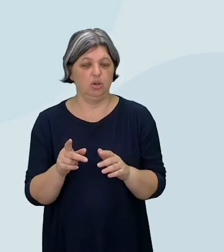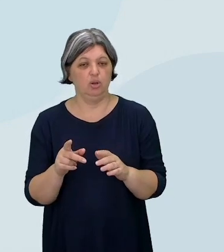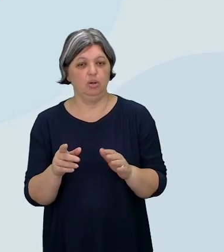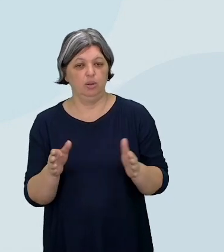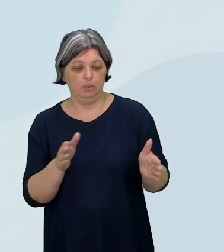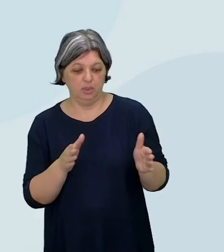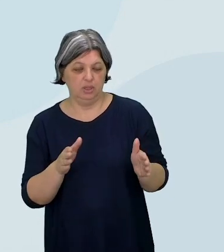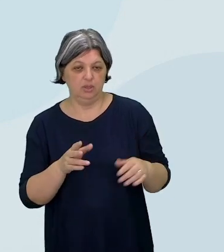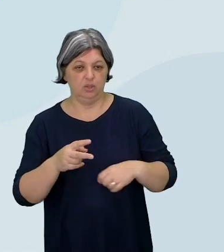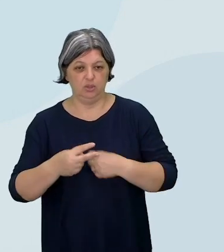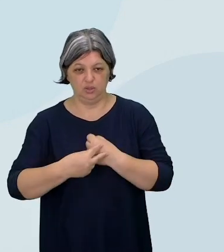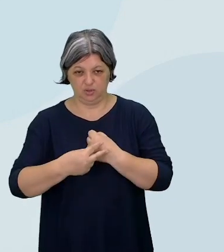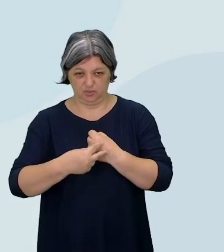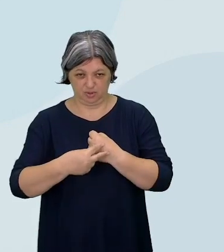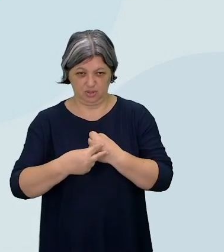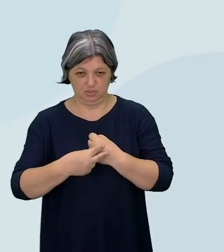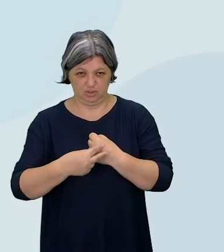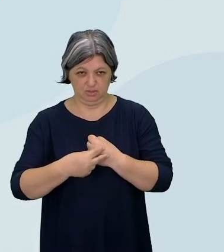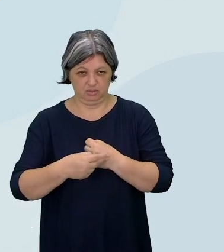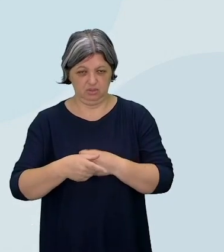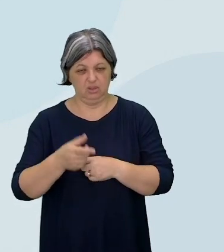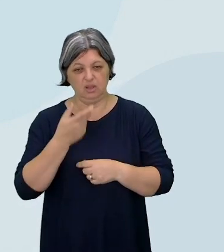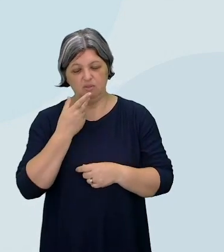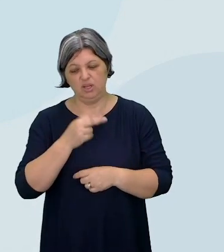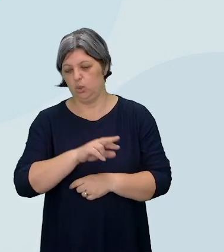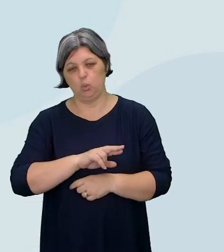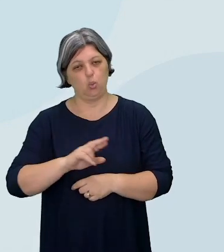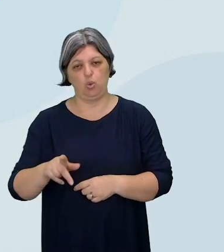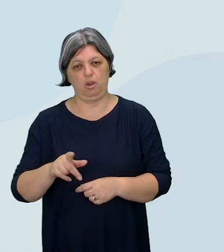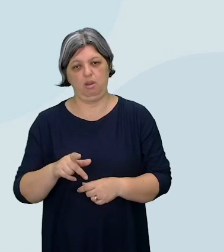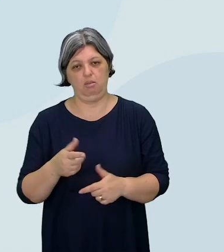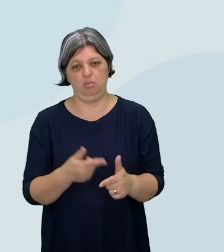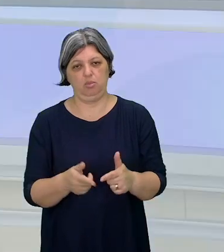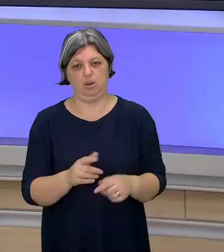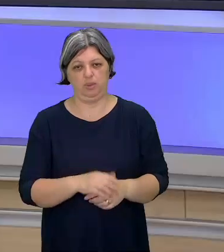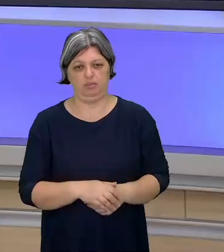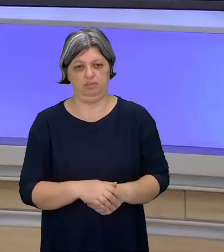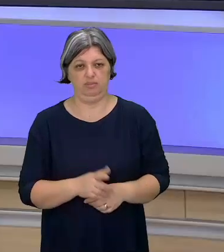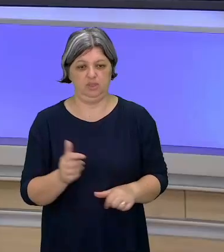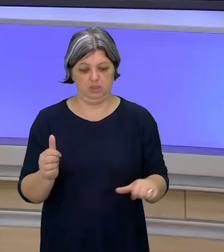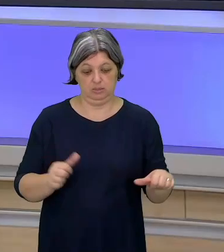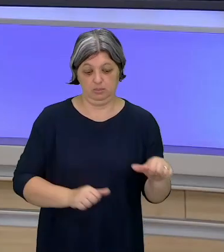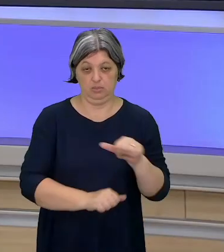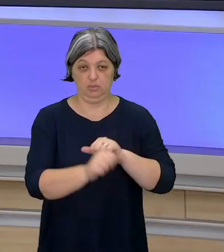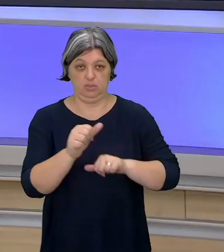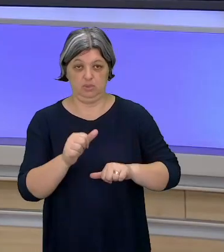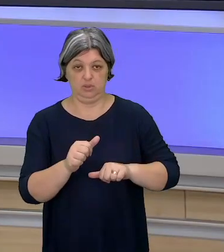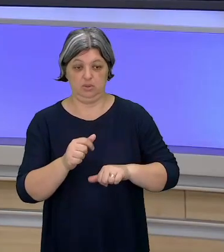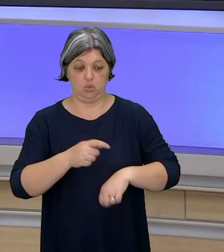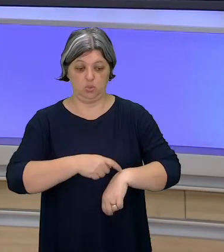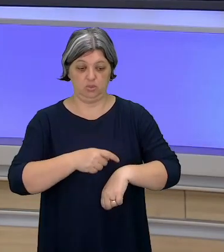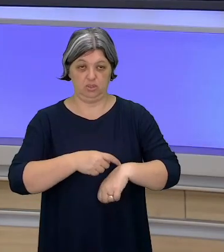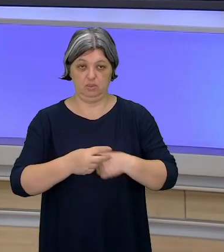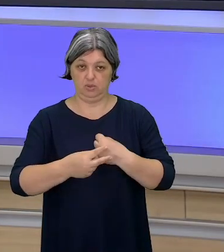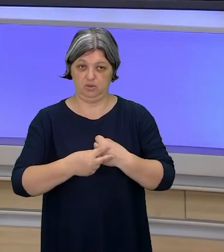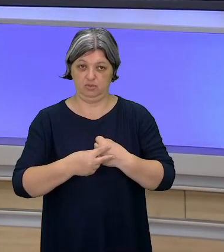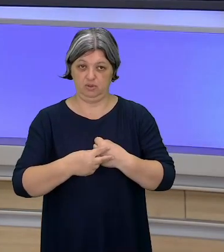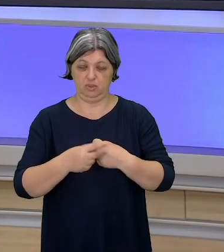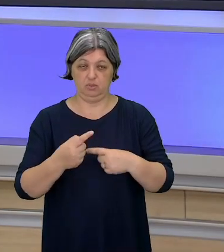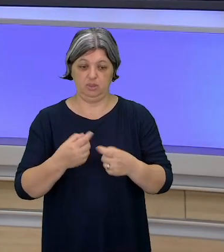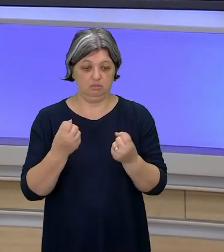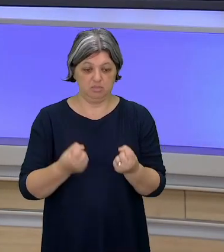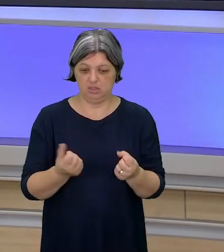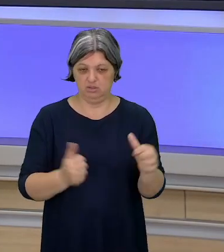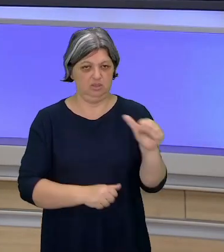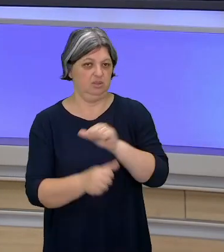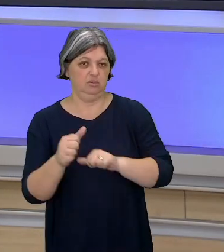Ao invés de não seria um problema, estou falando que não é um problema. E só de mudar o tempo verbal, eu já tirei todo o peso. Porque o não